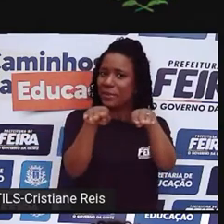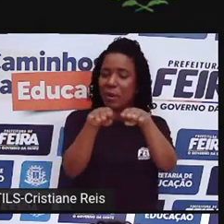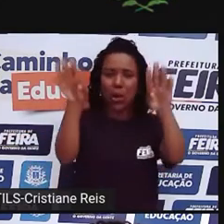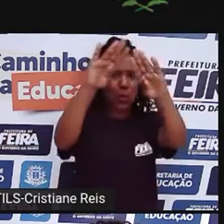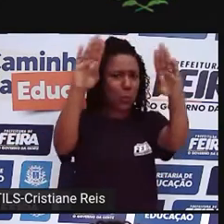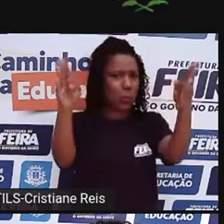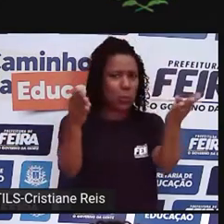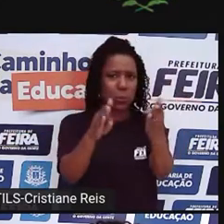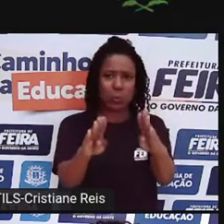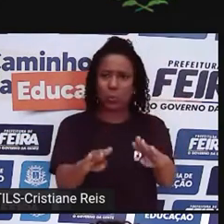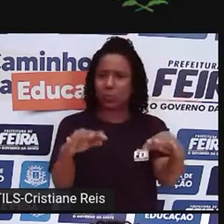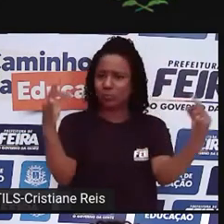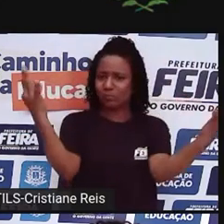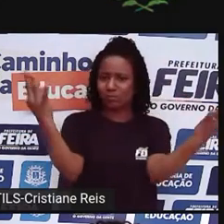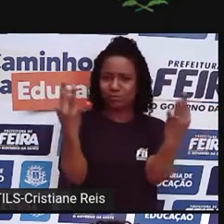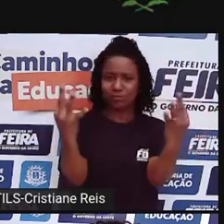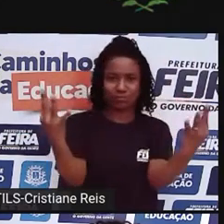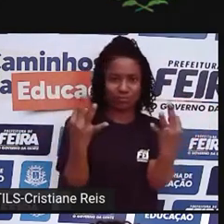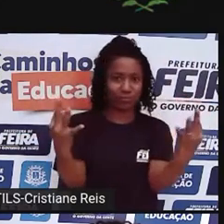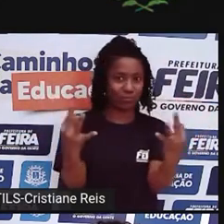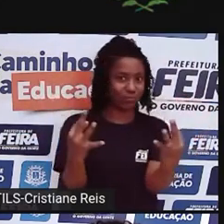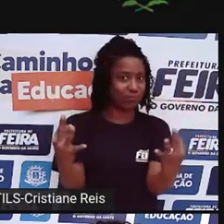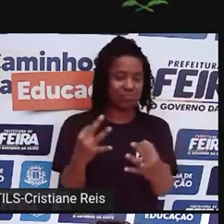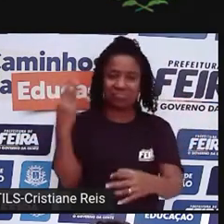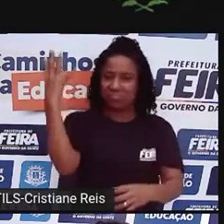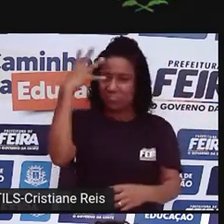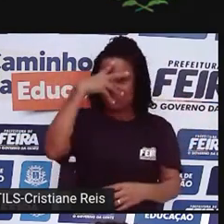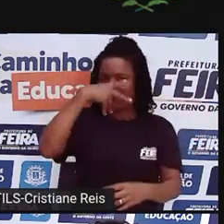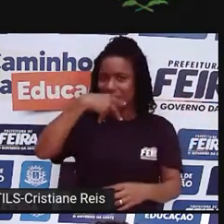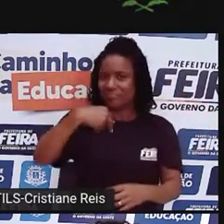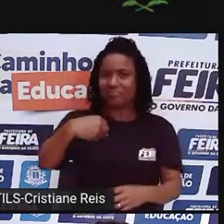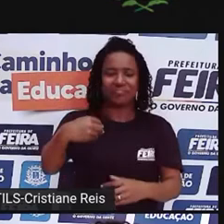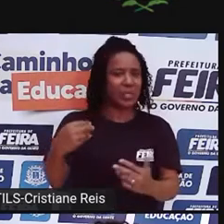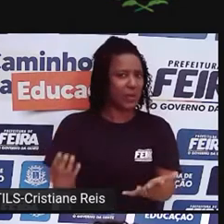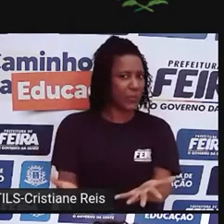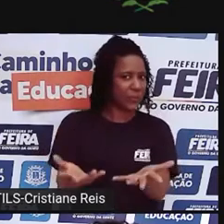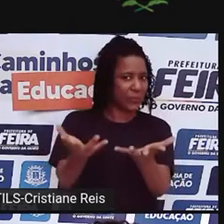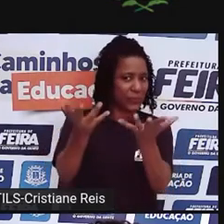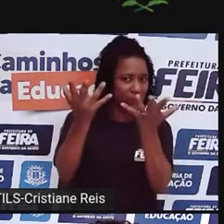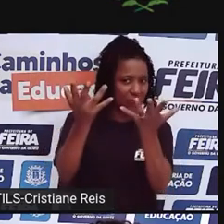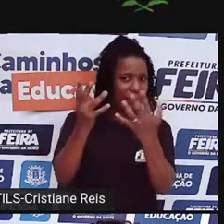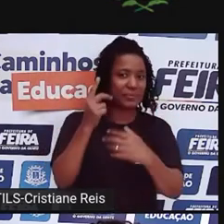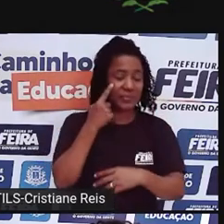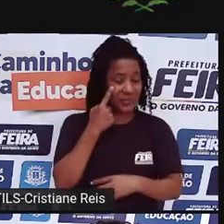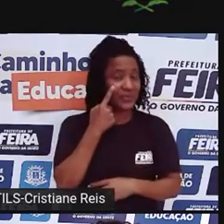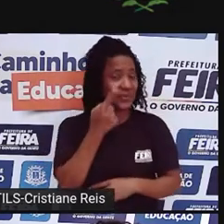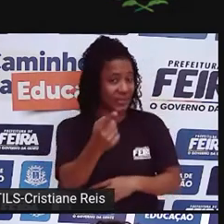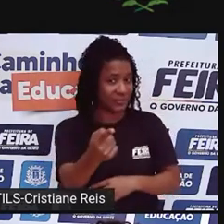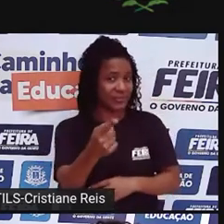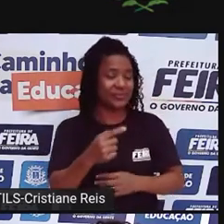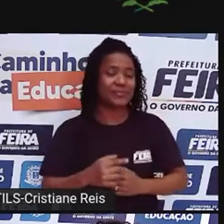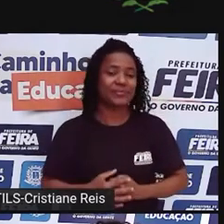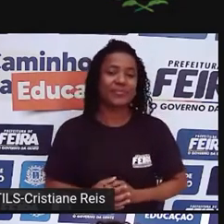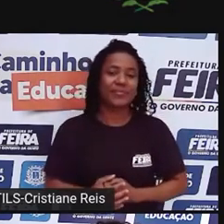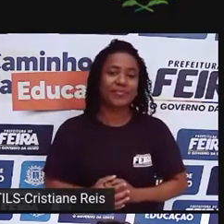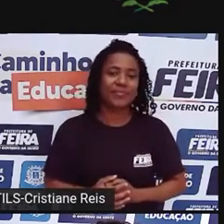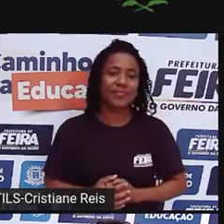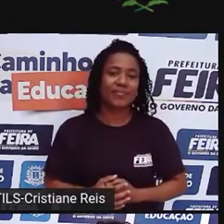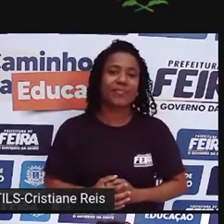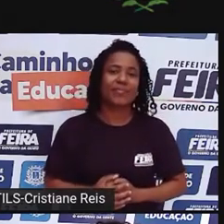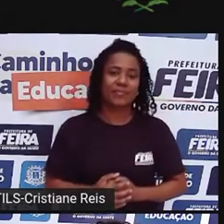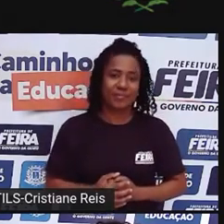propagandas e a gente vê aquele mesmo padrão de beleza sendo valorizado, sendo exposto, né? Então, assim,